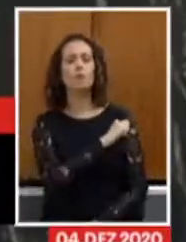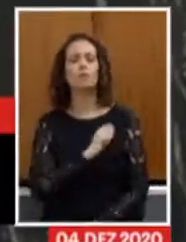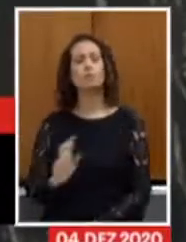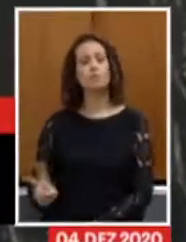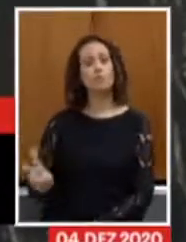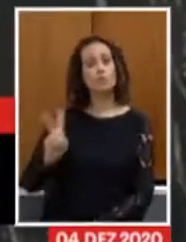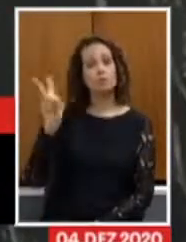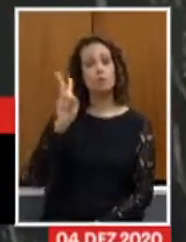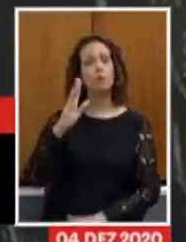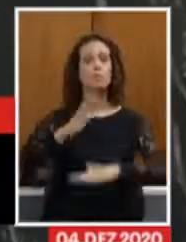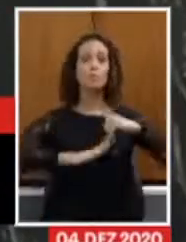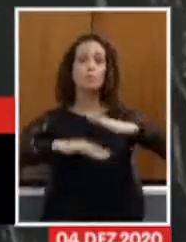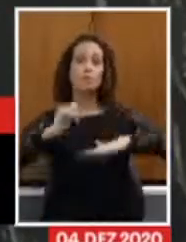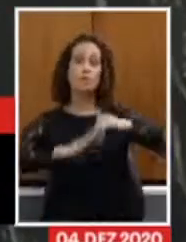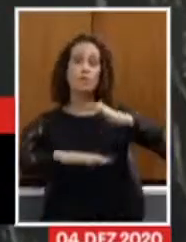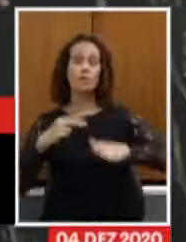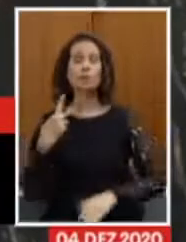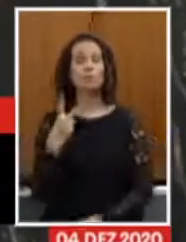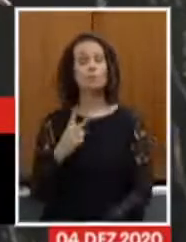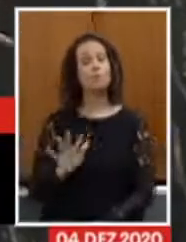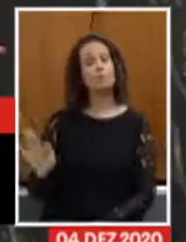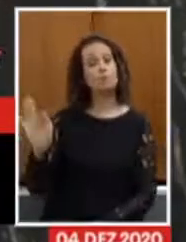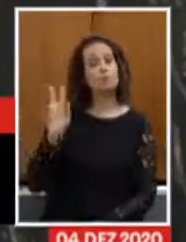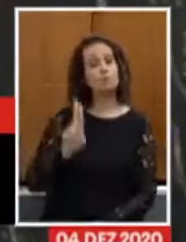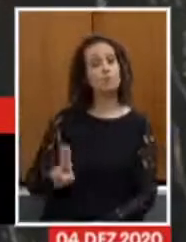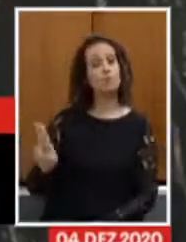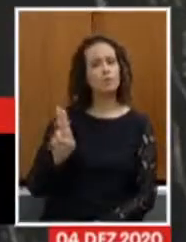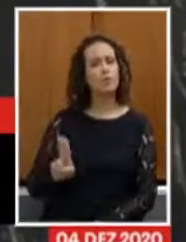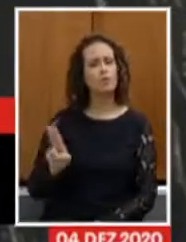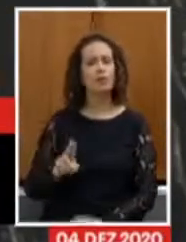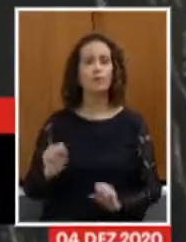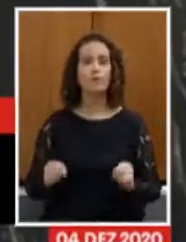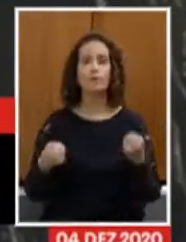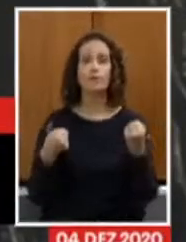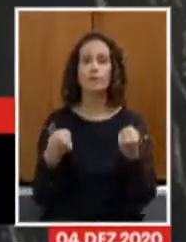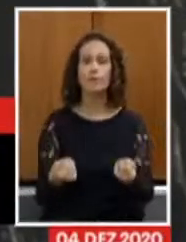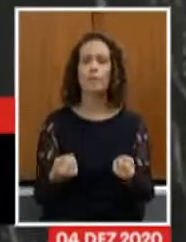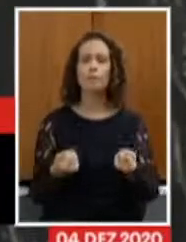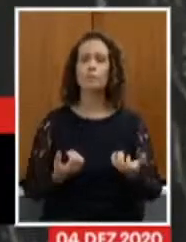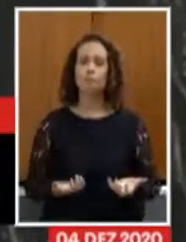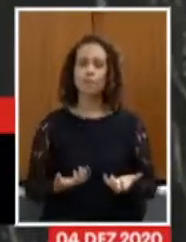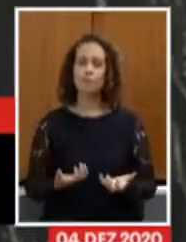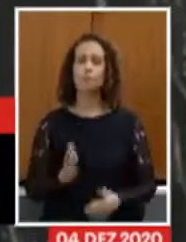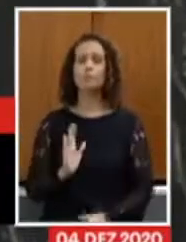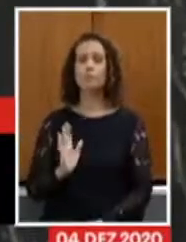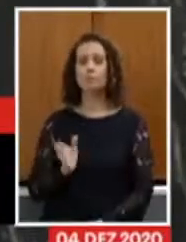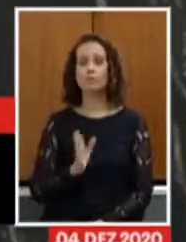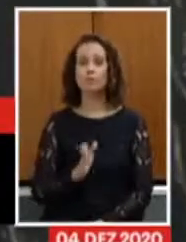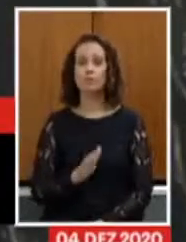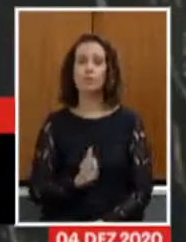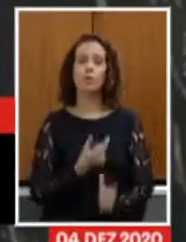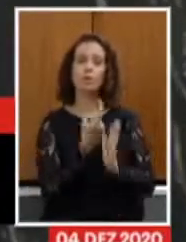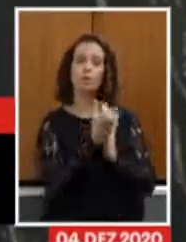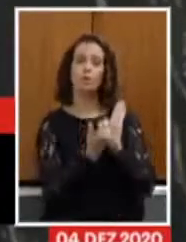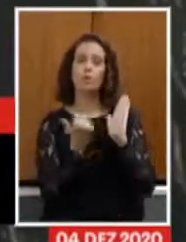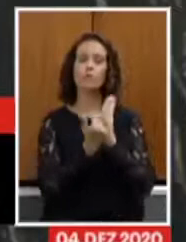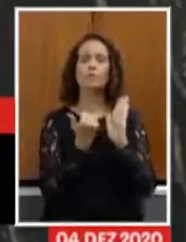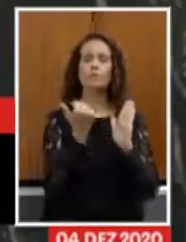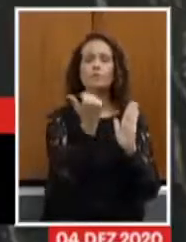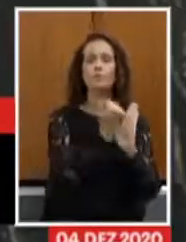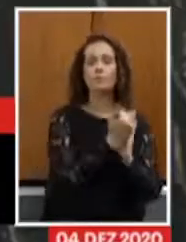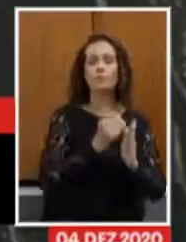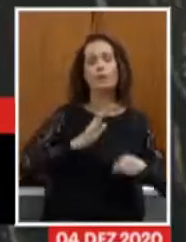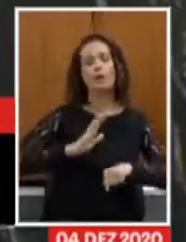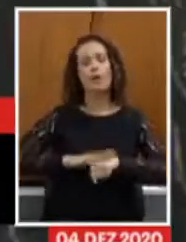dos profissionais dessas duas universidades, porque o fortalecimento se passou pelo aumento no orçamento para estas